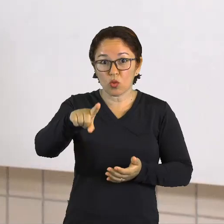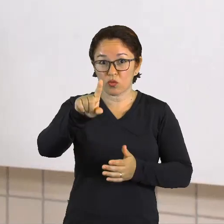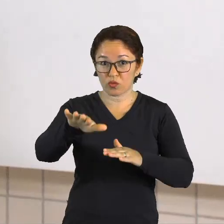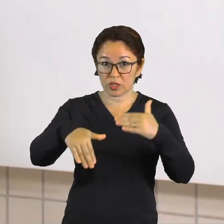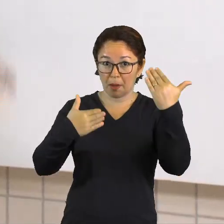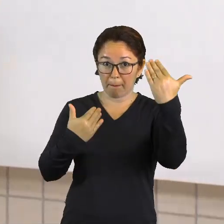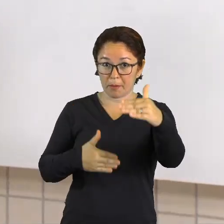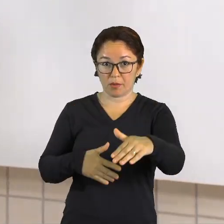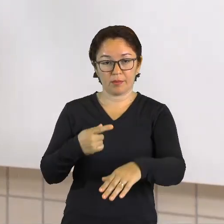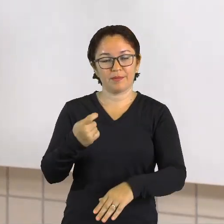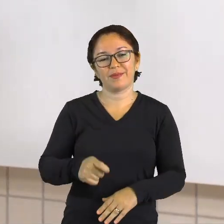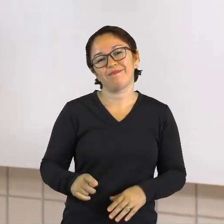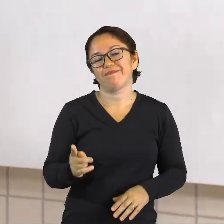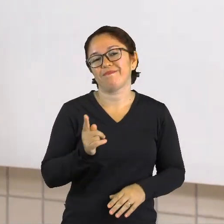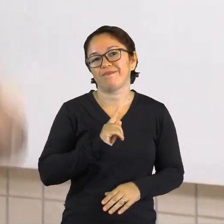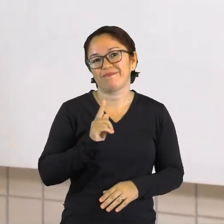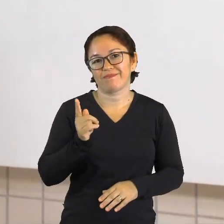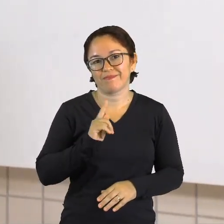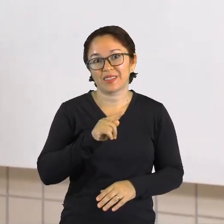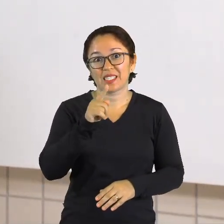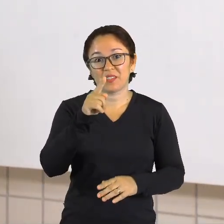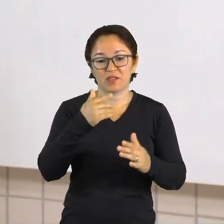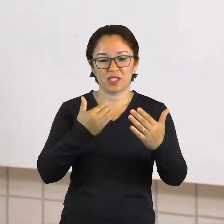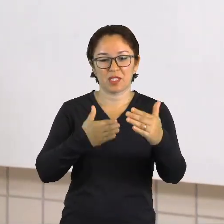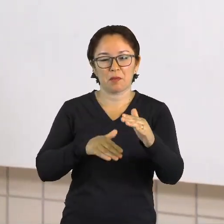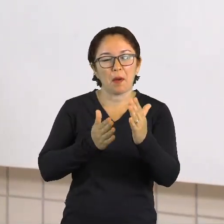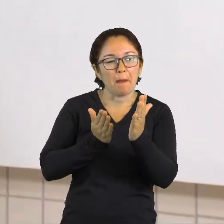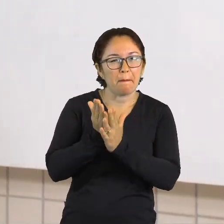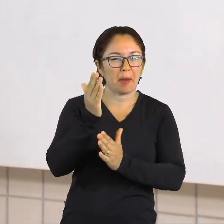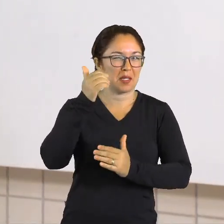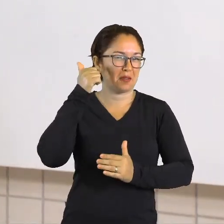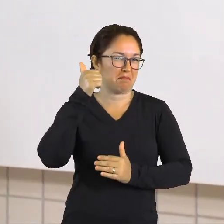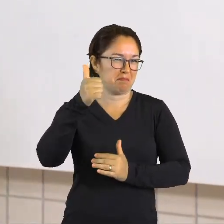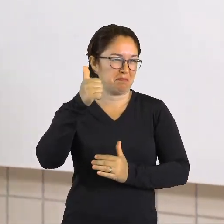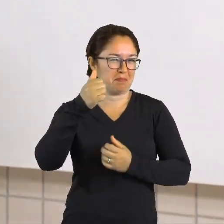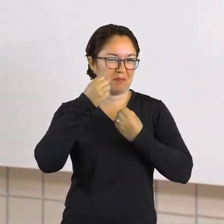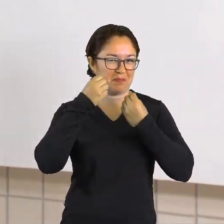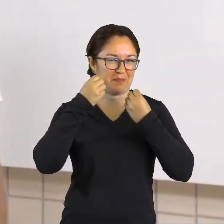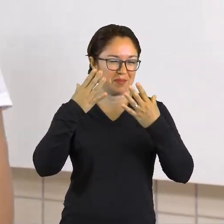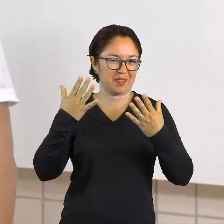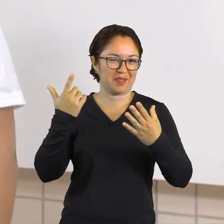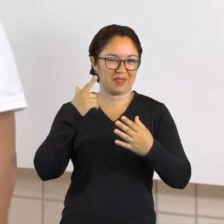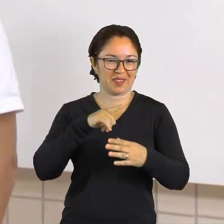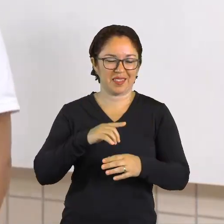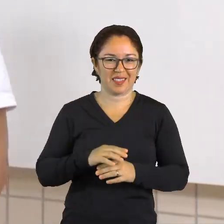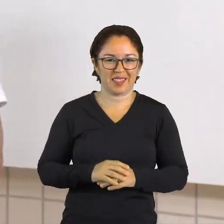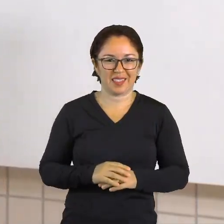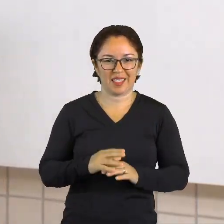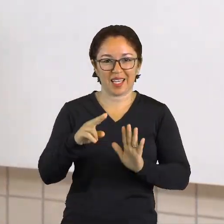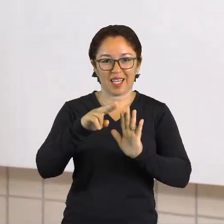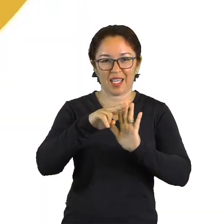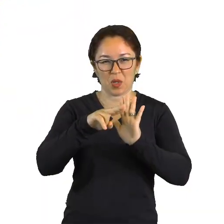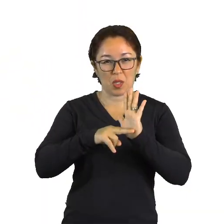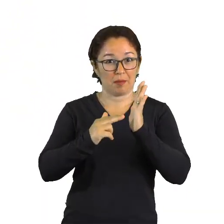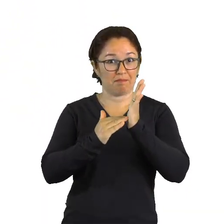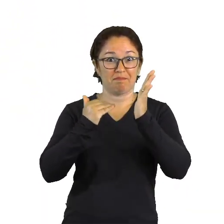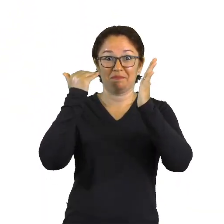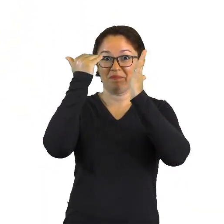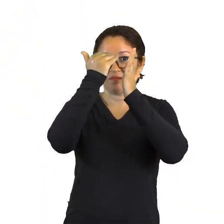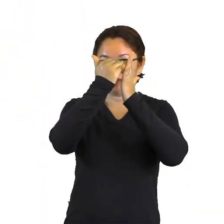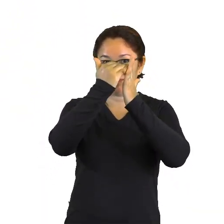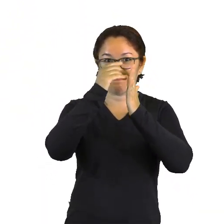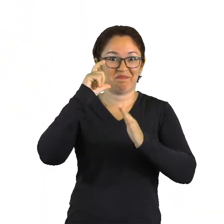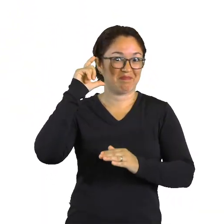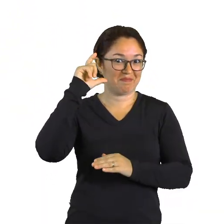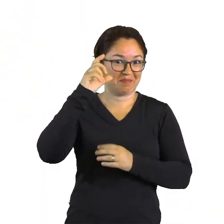tá certo? E vai com a nota lá em cima, tá bom? Vamos começar a nossa leitura? Então vamos lá. Vai aparecer